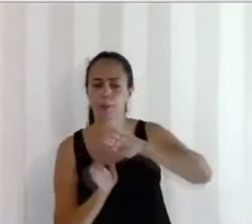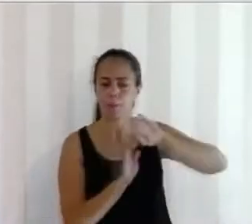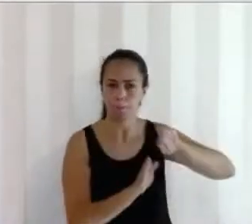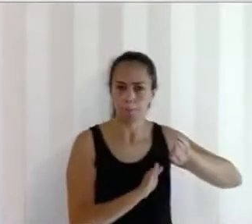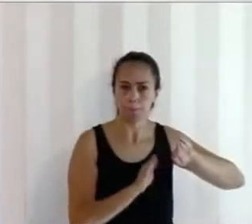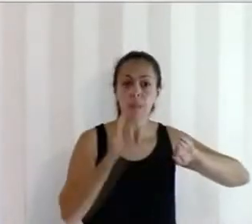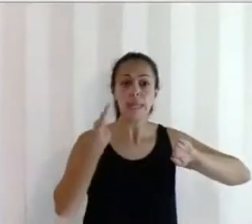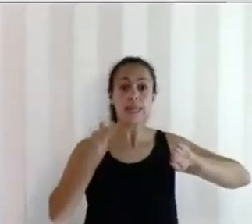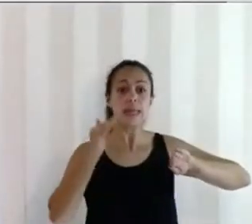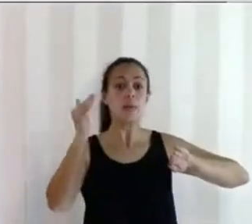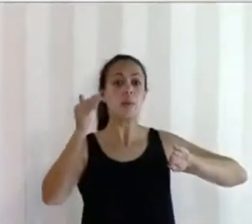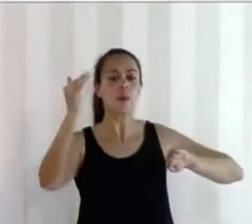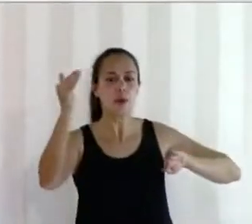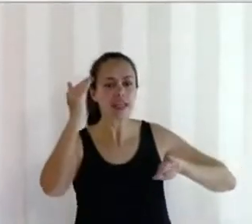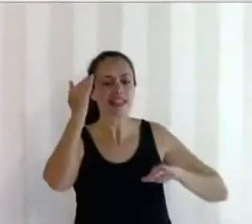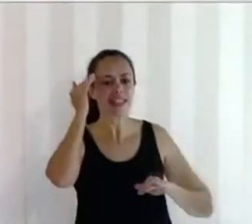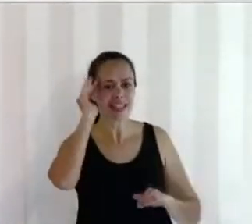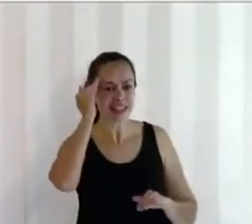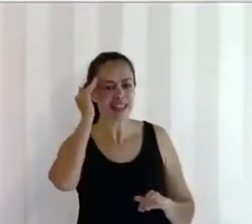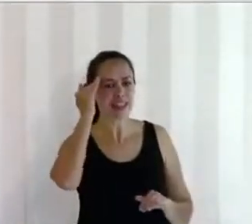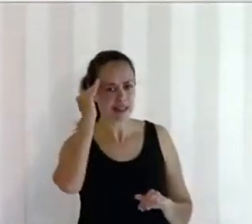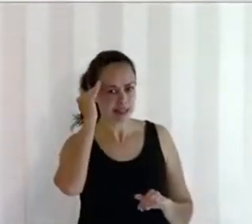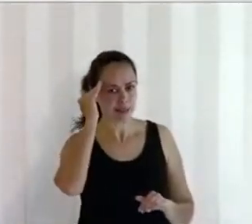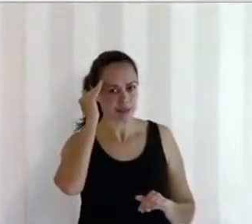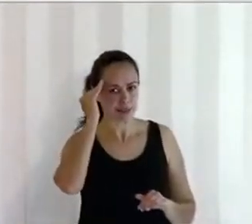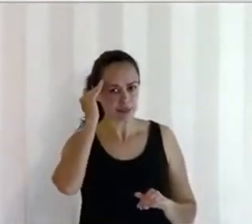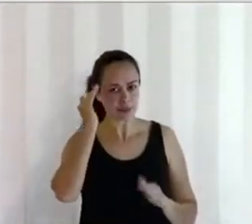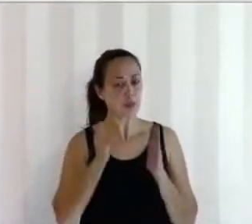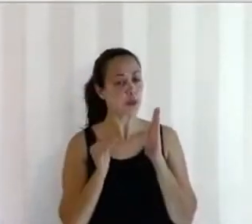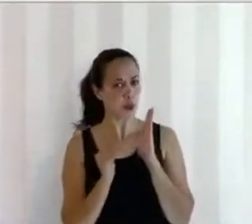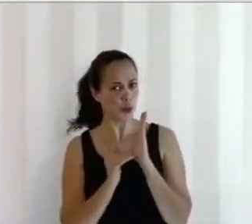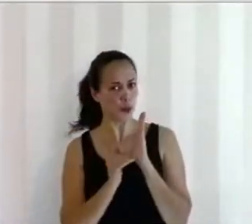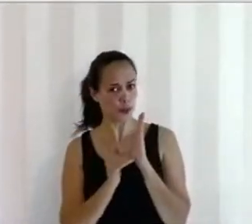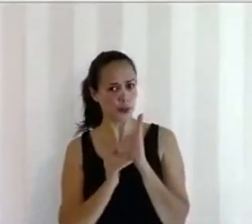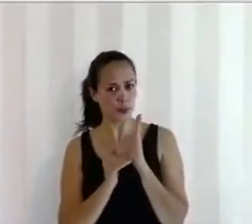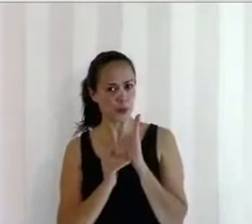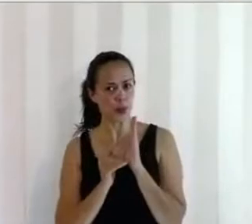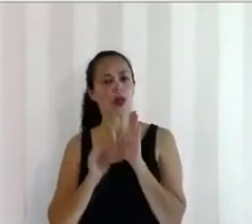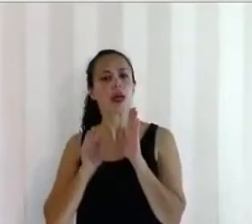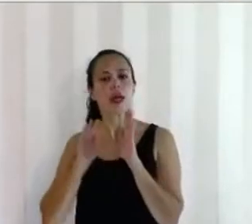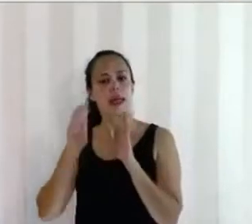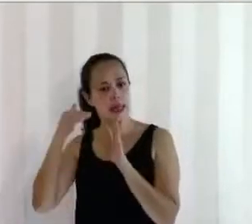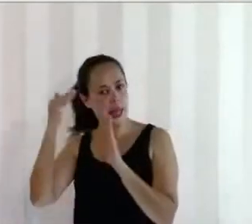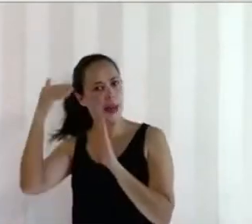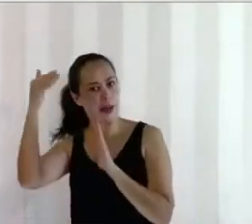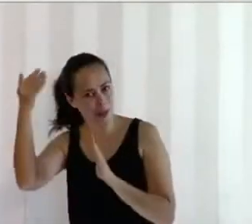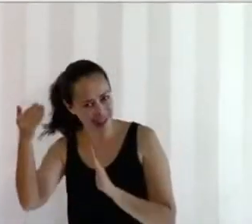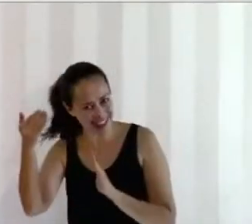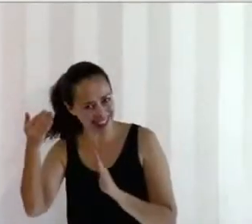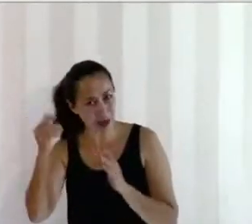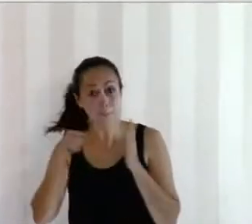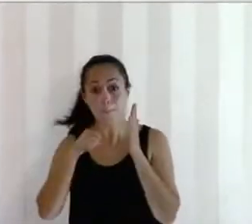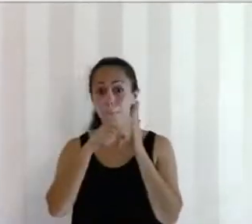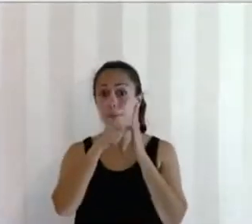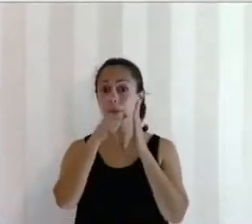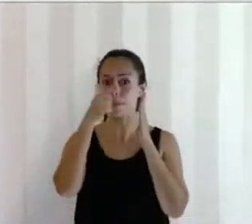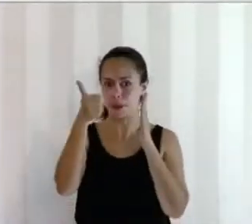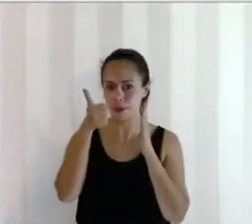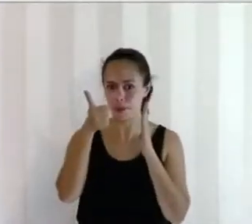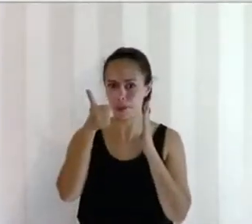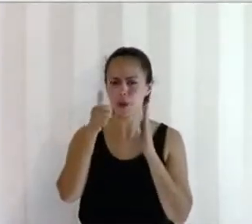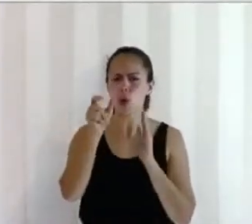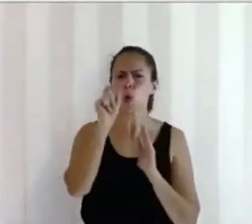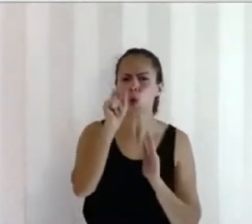para uma conclusão e uma aplicação ao final. Vamos começar assim então. O que não é